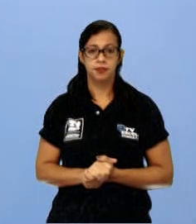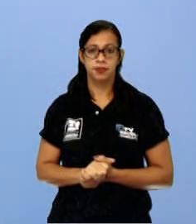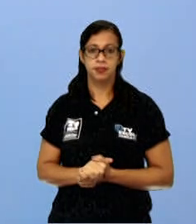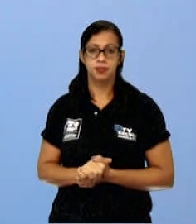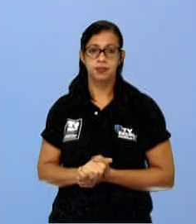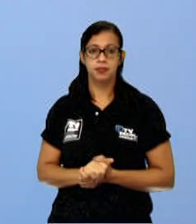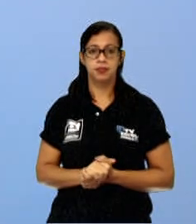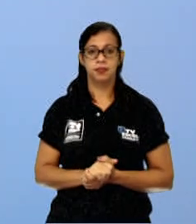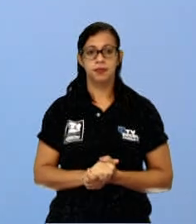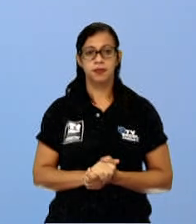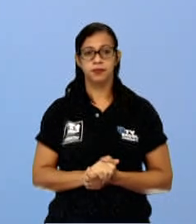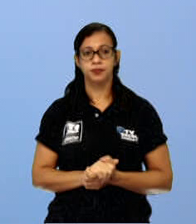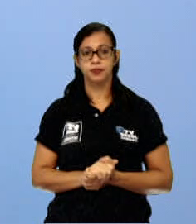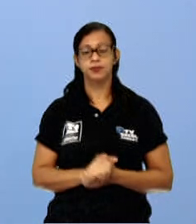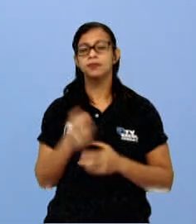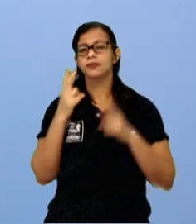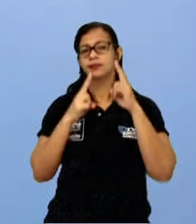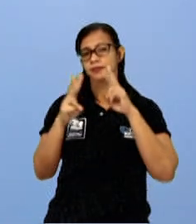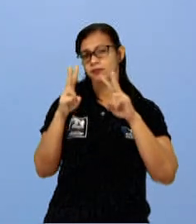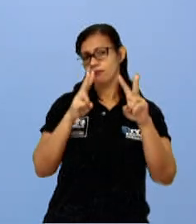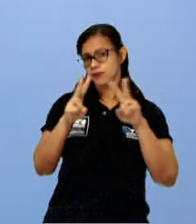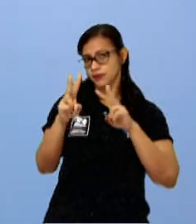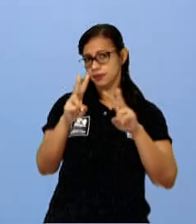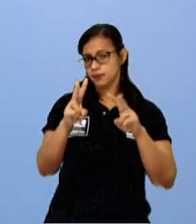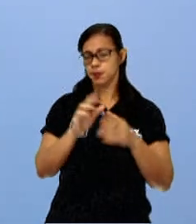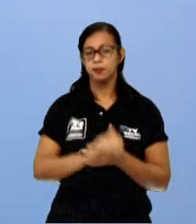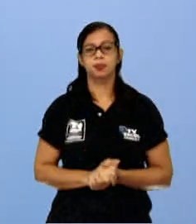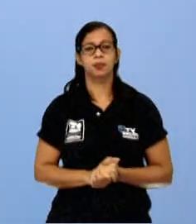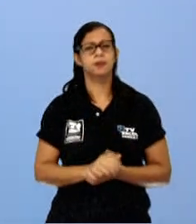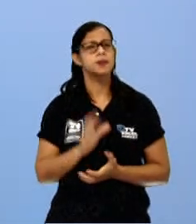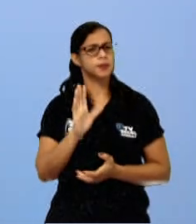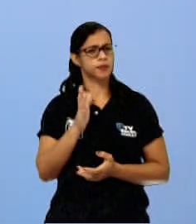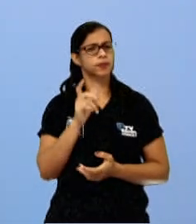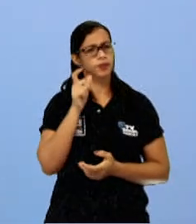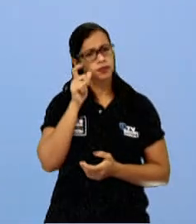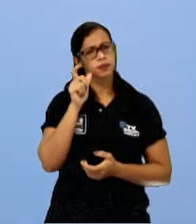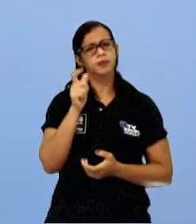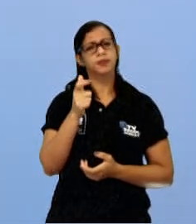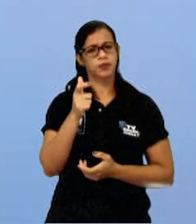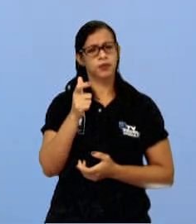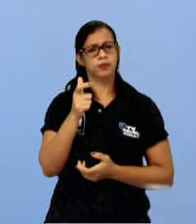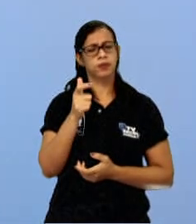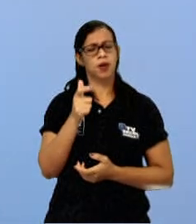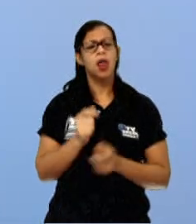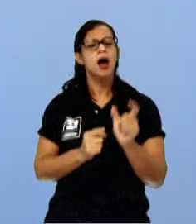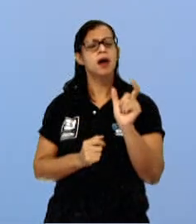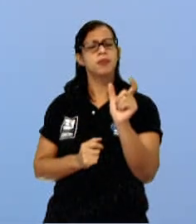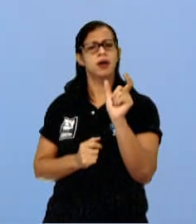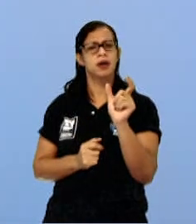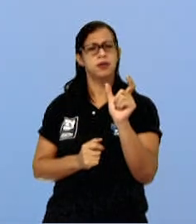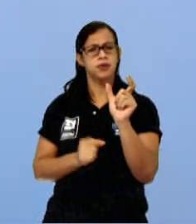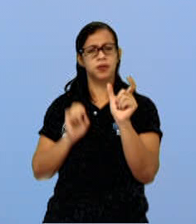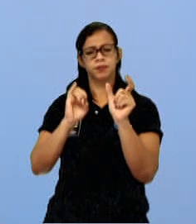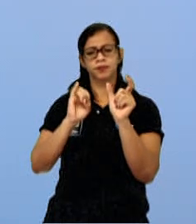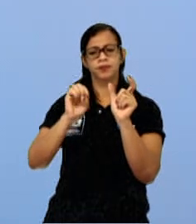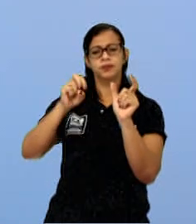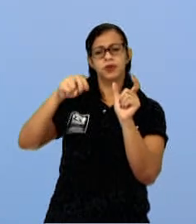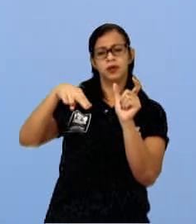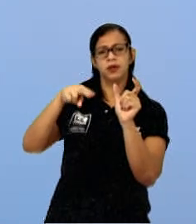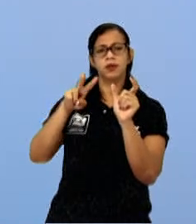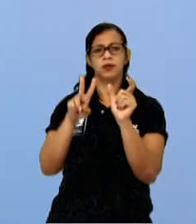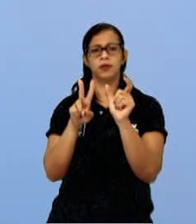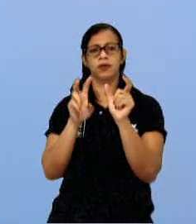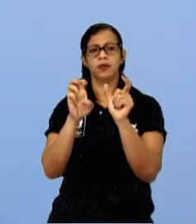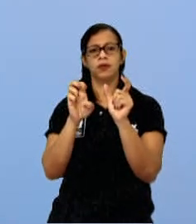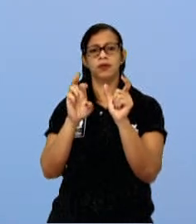e olha lá você já ouviu falar na palavra em verso e o que é um